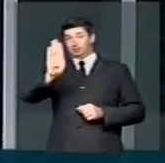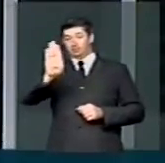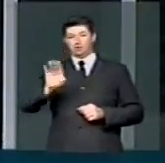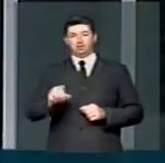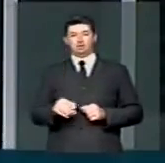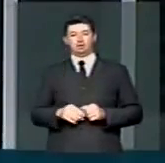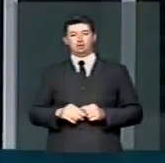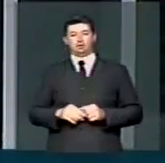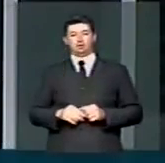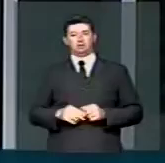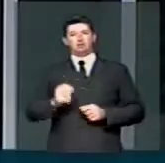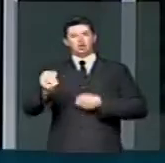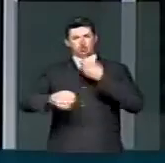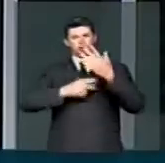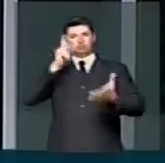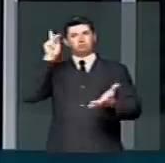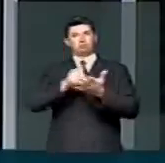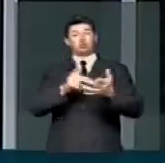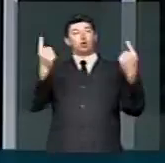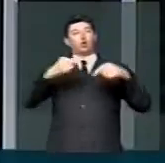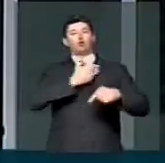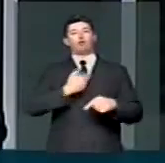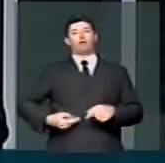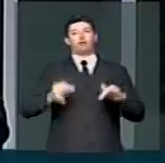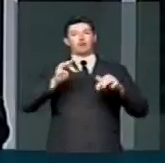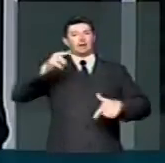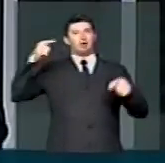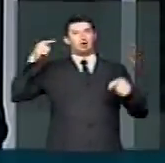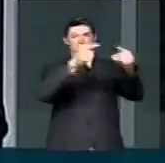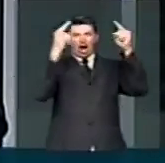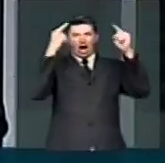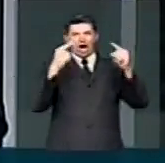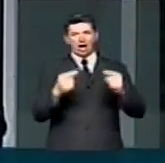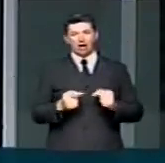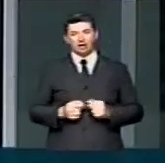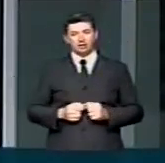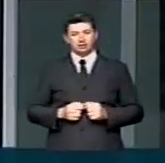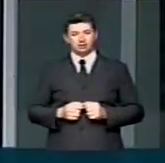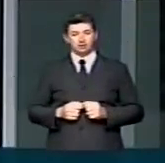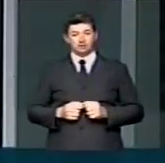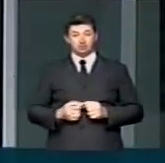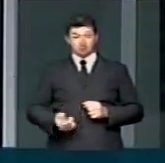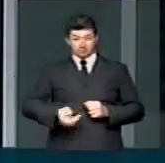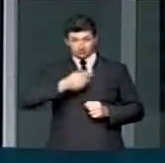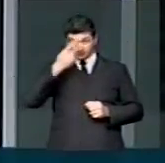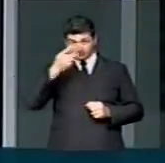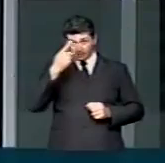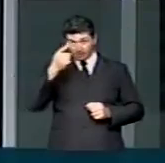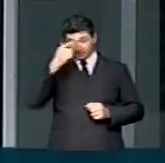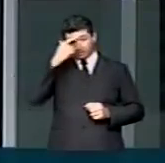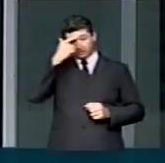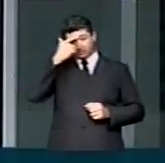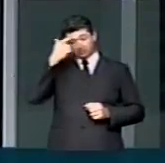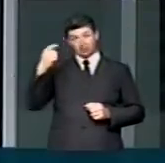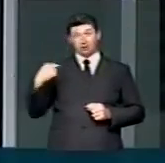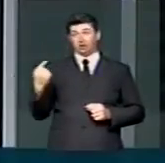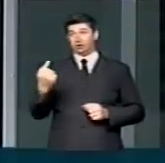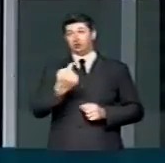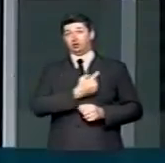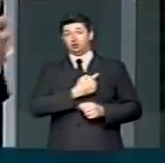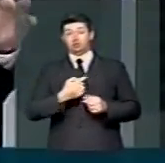fez um enfático discurso contra o governo federal. E se referia a